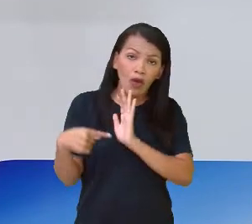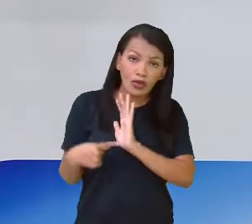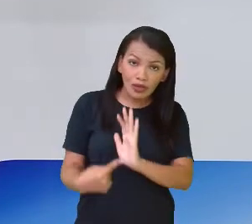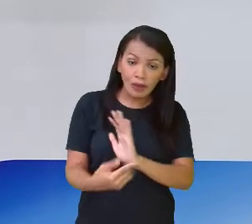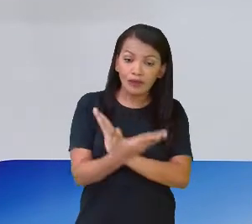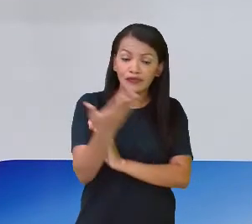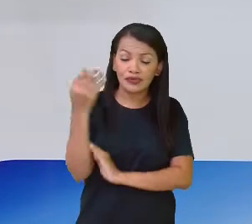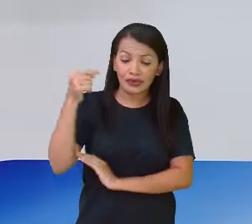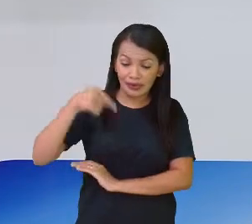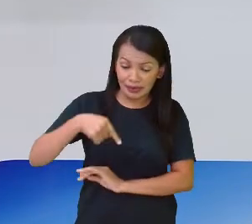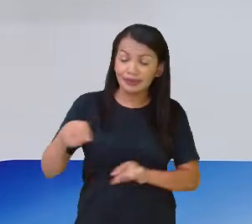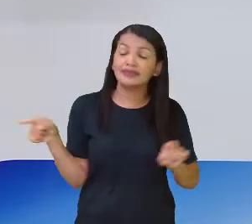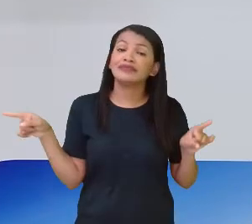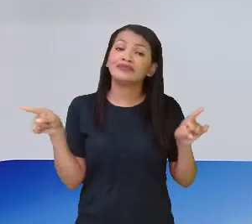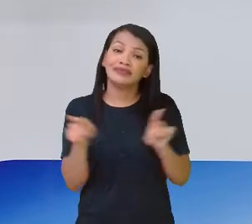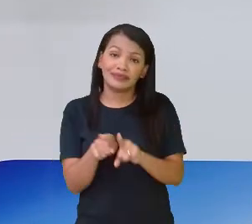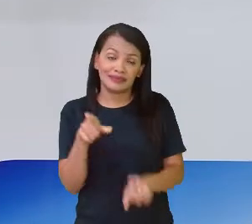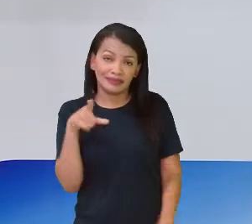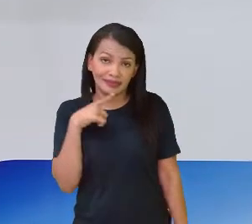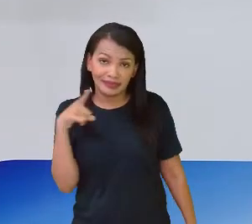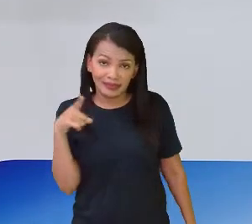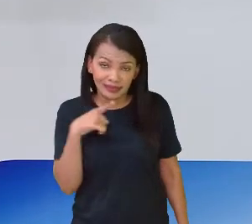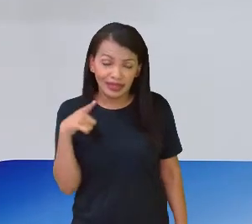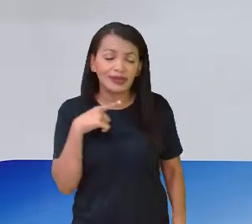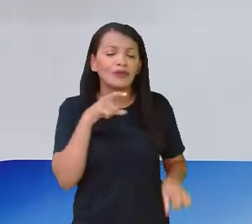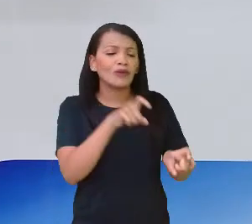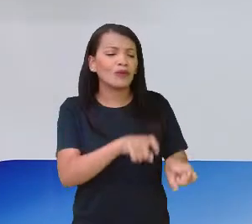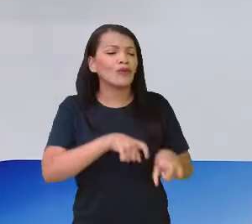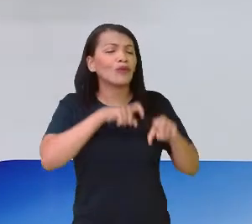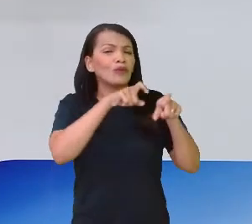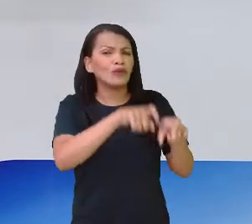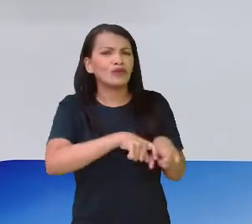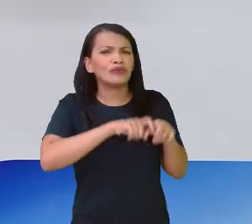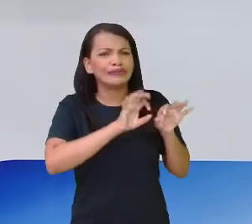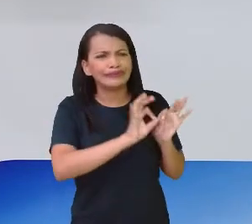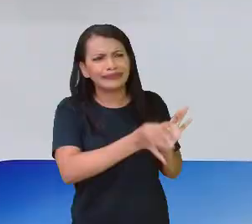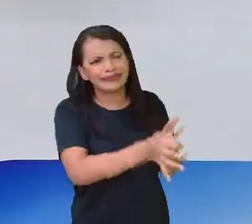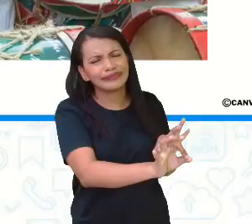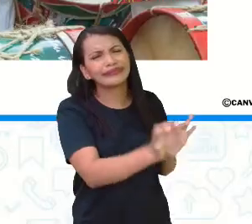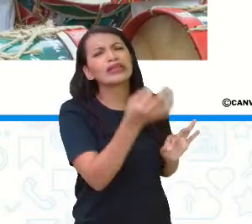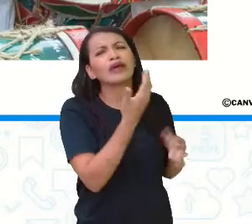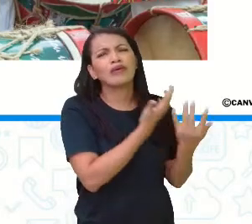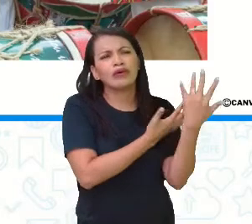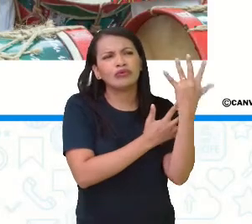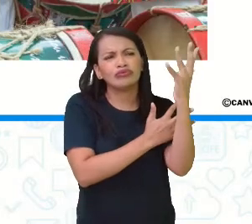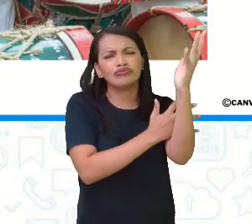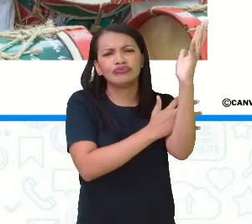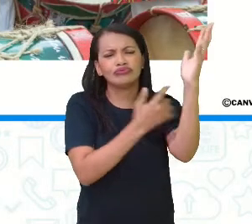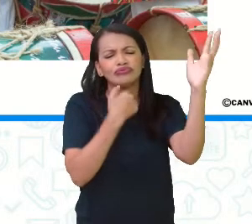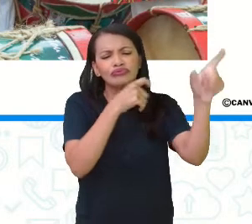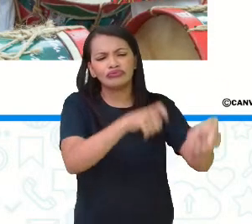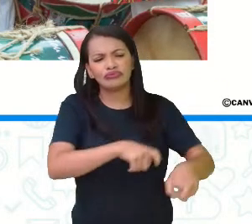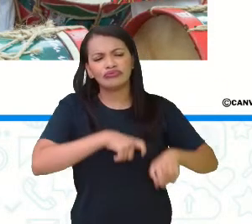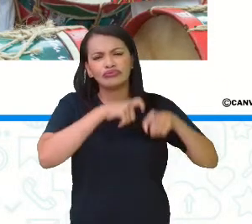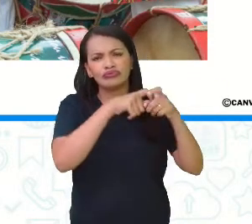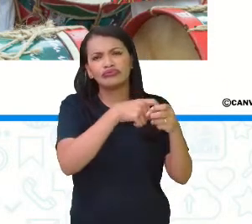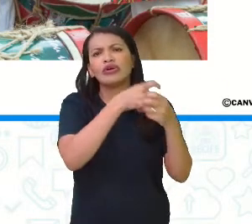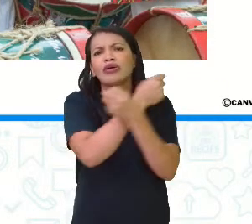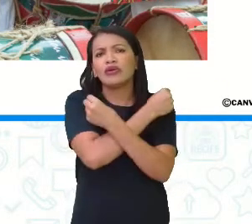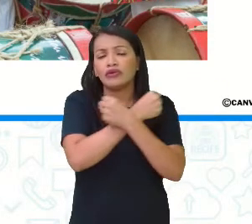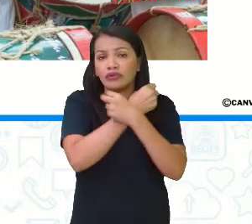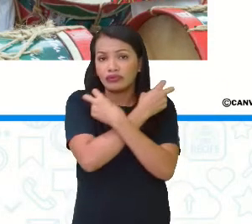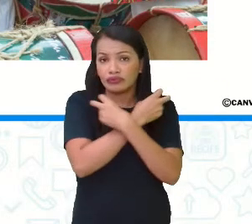aqui. E a gente tem o maracatu rural, que é aquele lá da zona da mata, ali de Nazaré da Mata, por